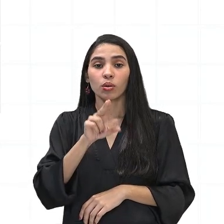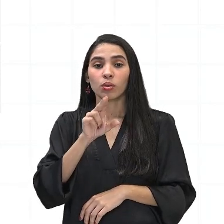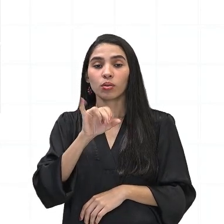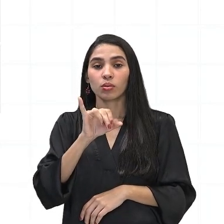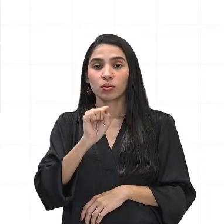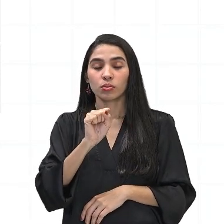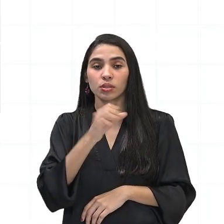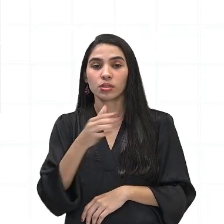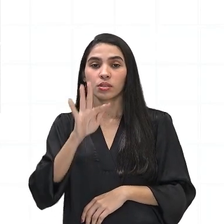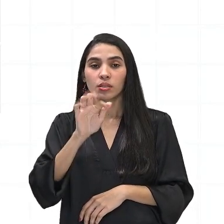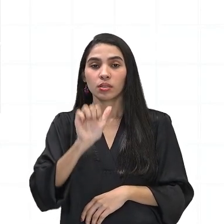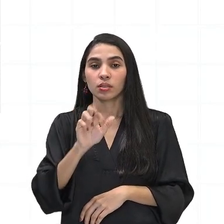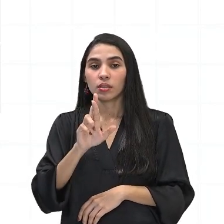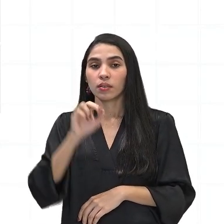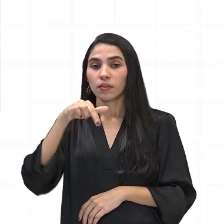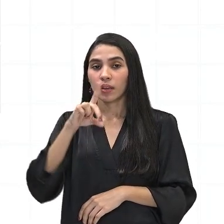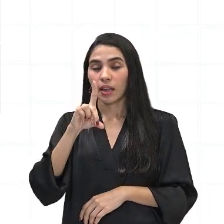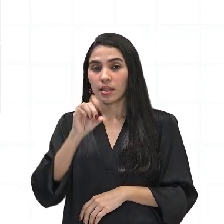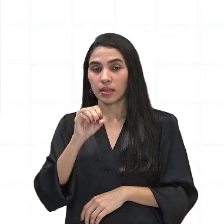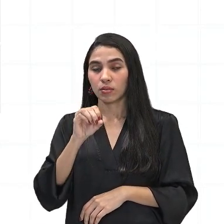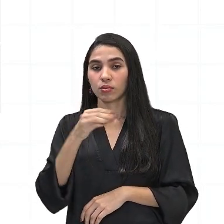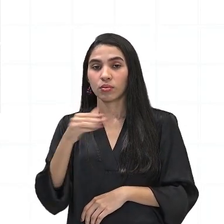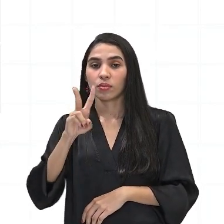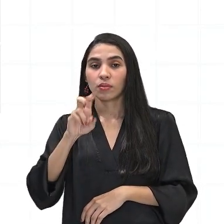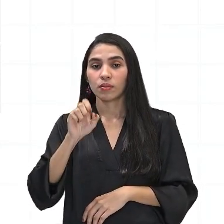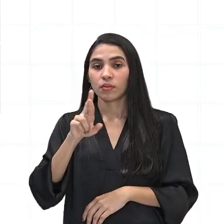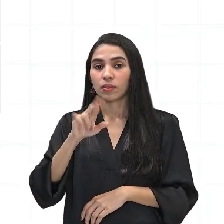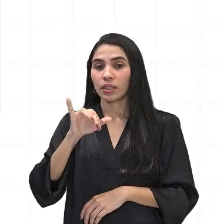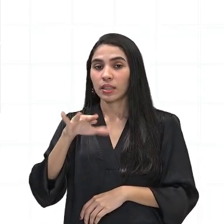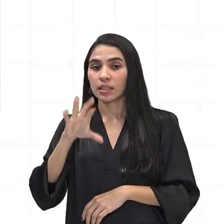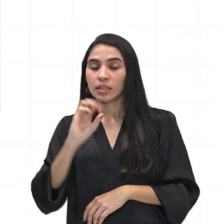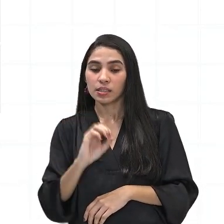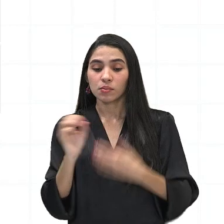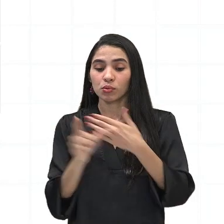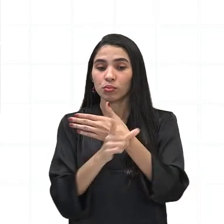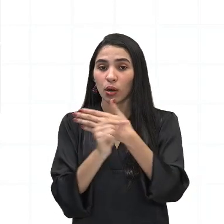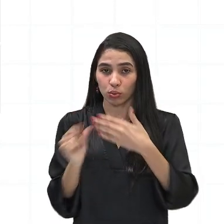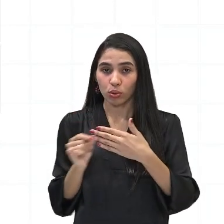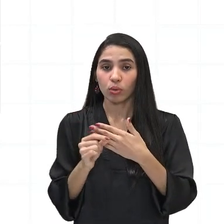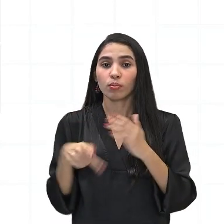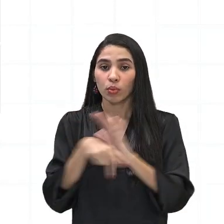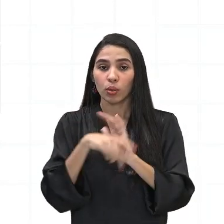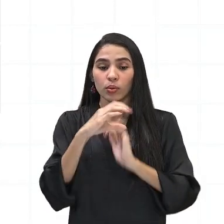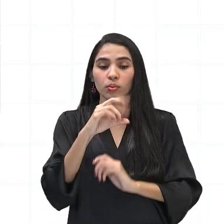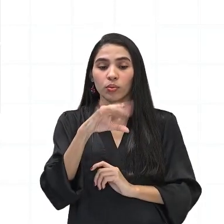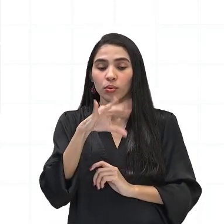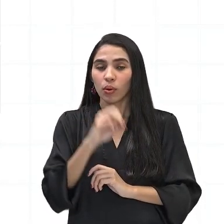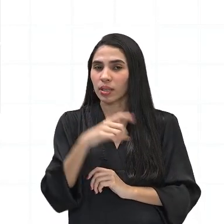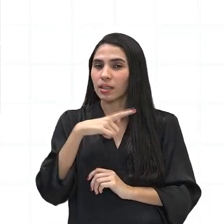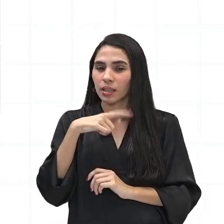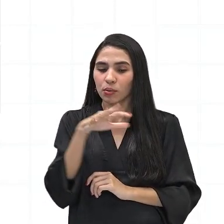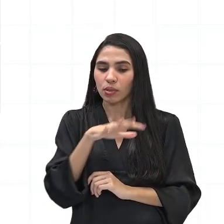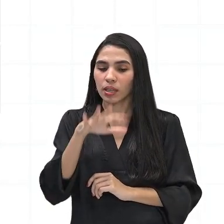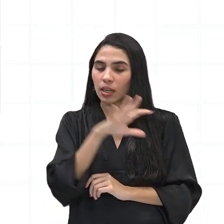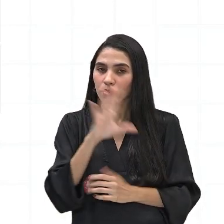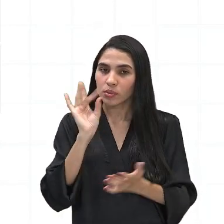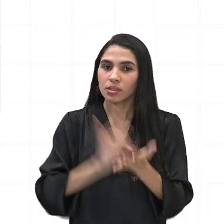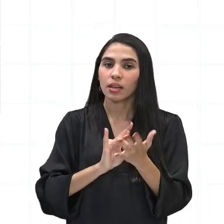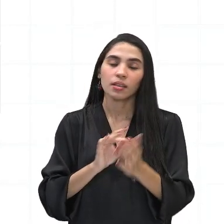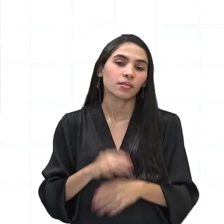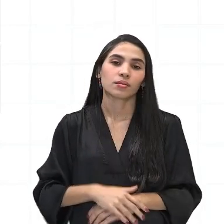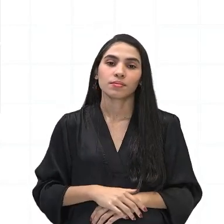realmente aconteceu? Provavelmente não, mas lembre-se da questão da inspiração. Ele se inspirou em algo que é comum, que é cotidiano, e